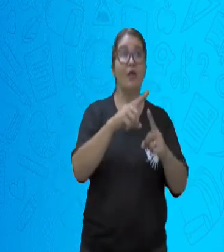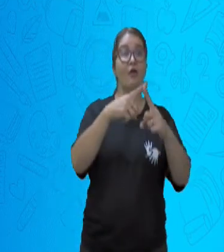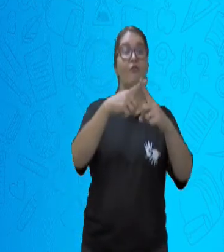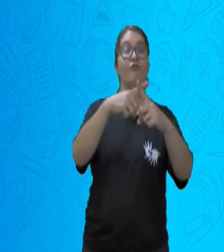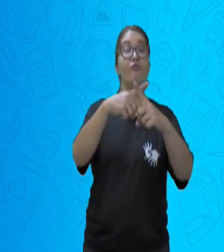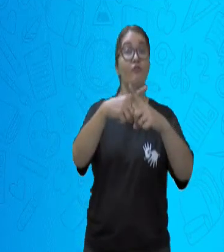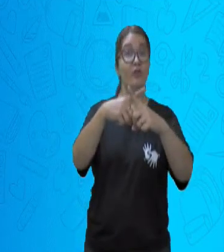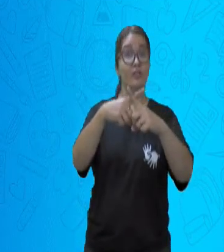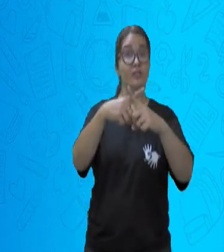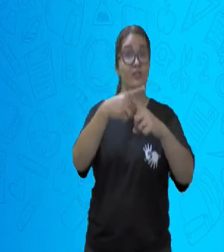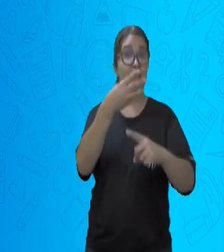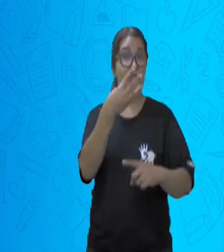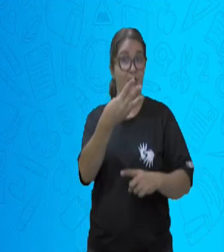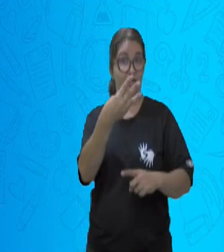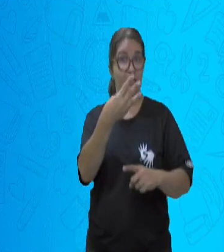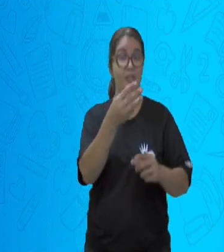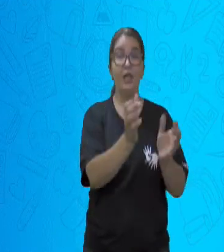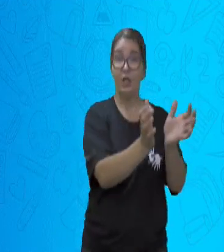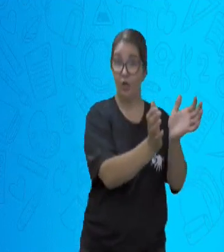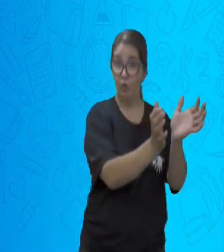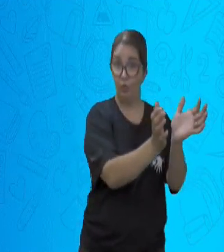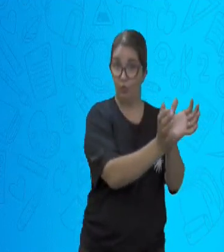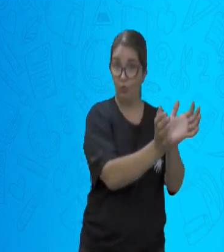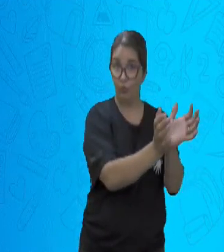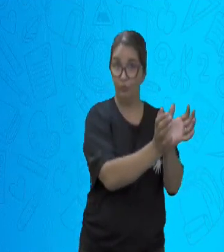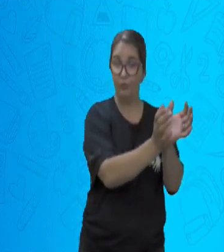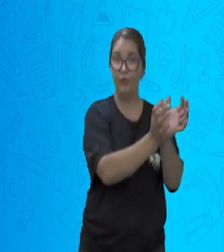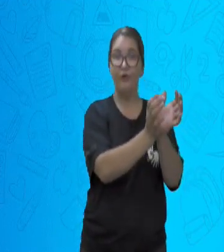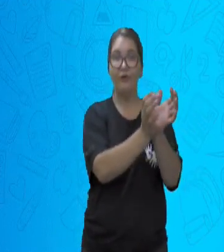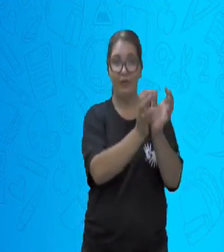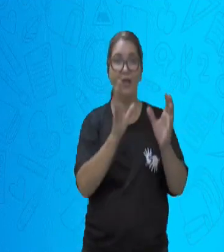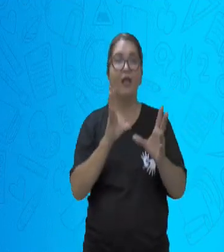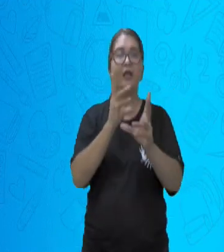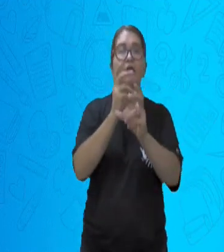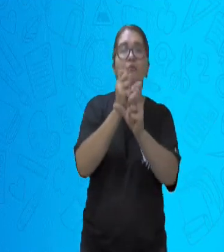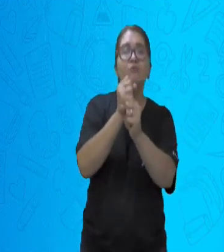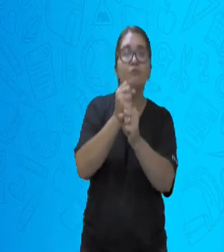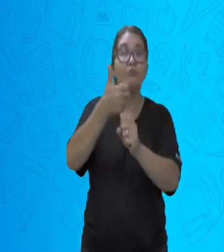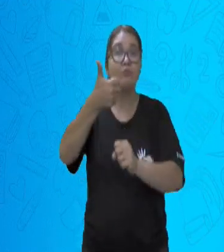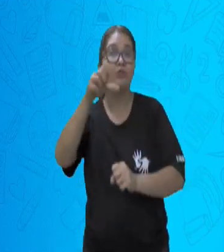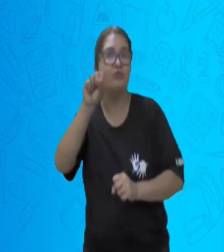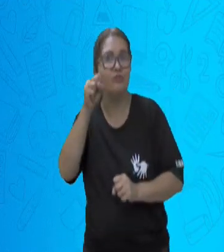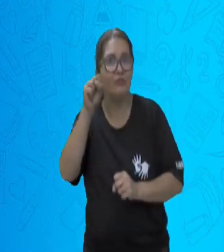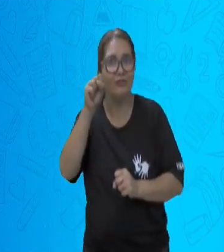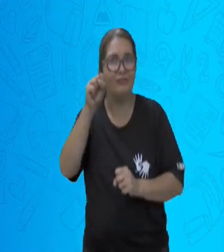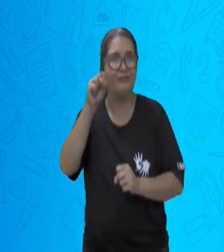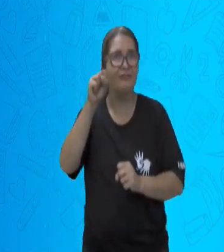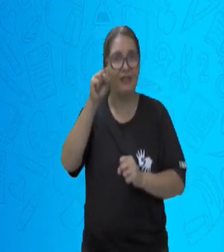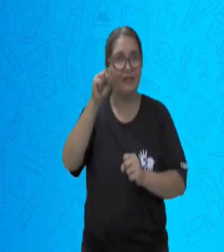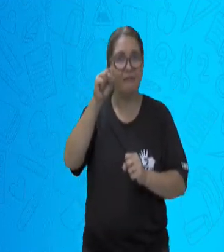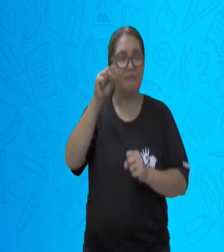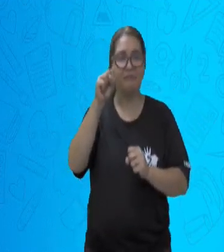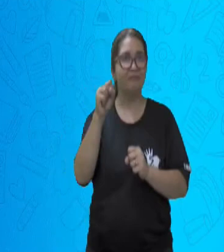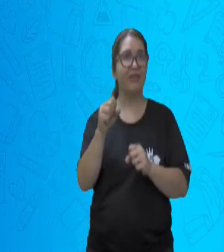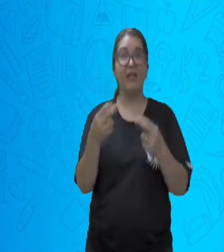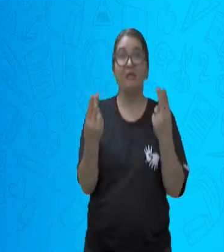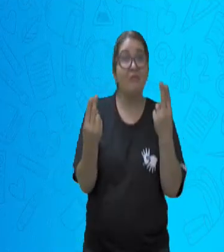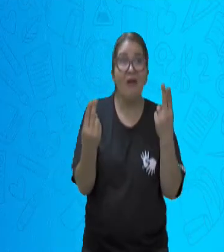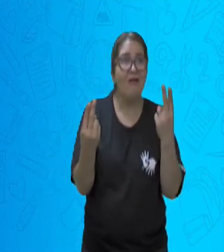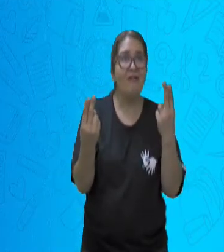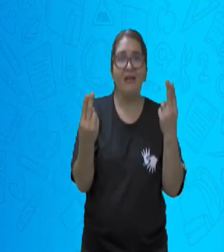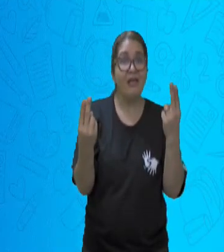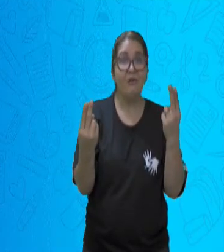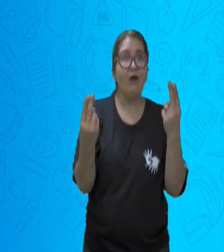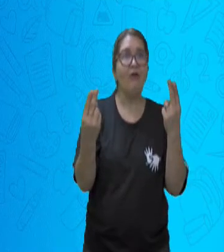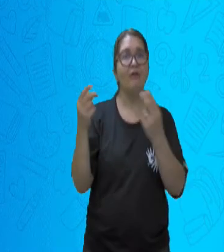vezes 3 é igual a 18. Que é a mesma coisa de fazer 3 mais 3 mais 3